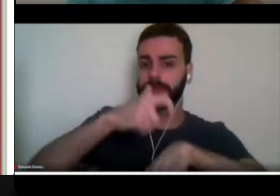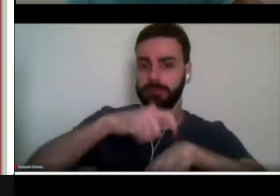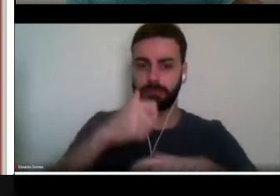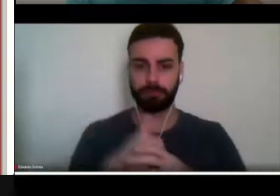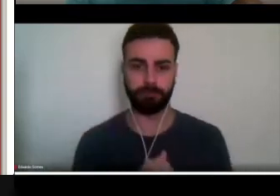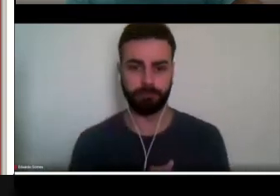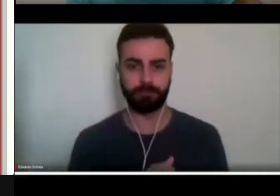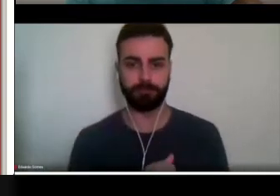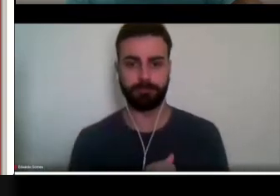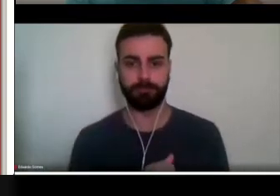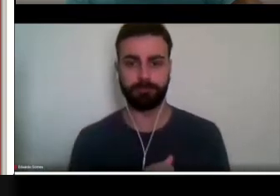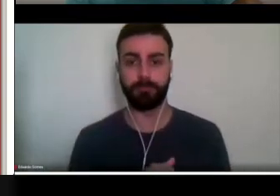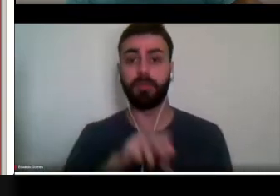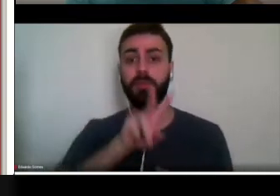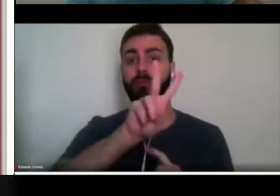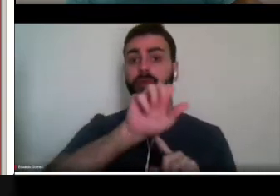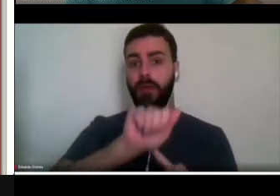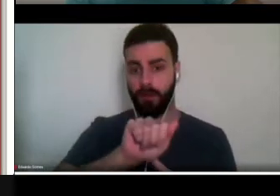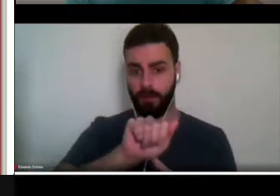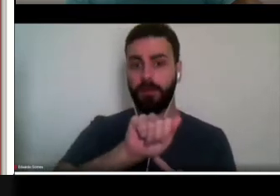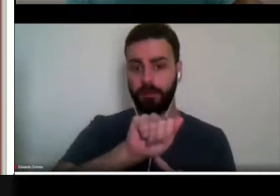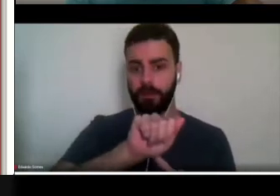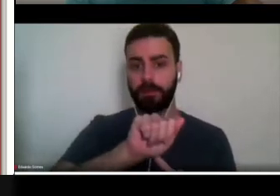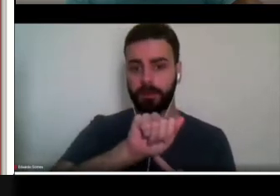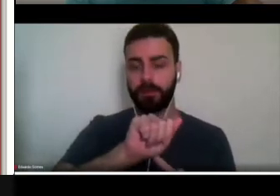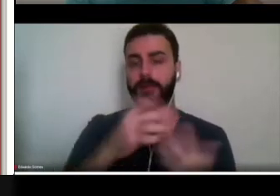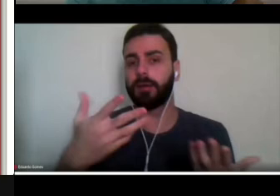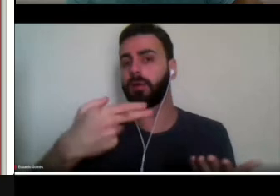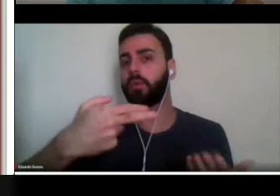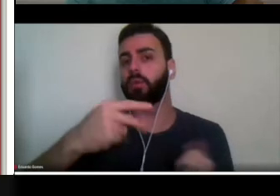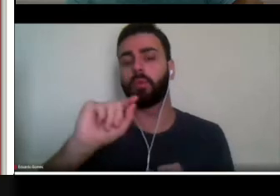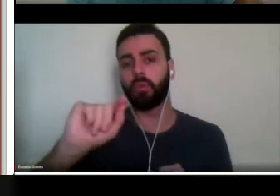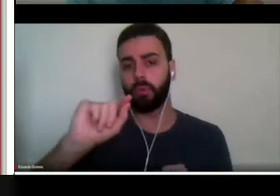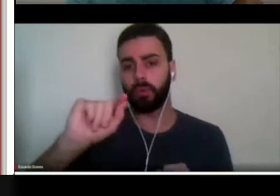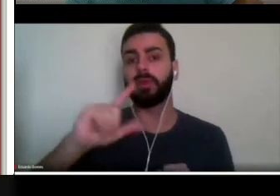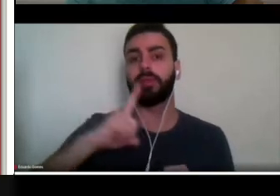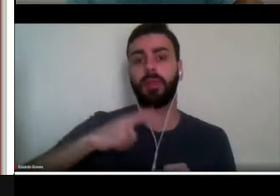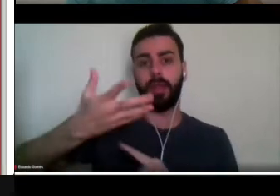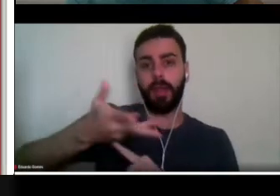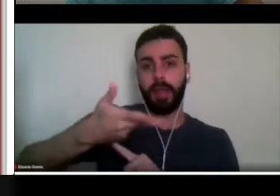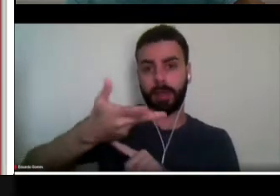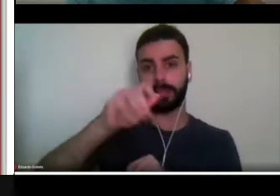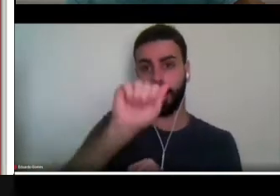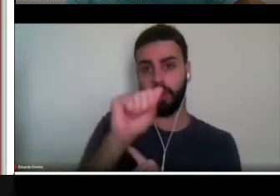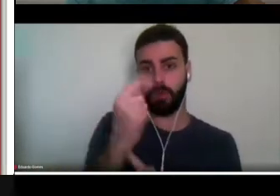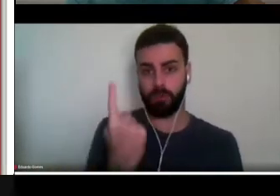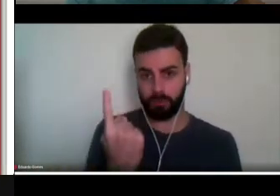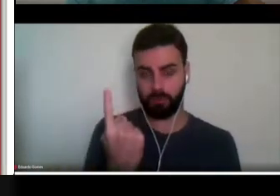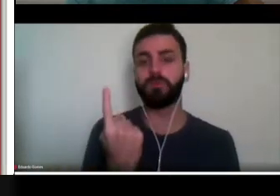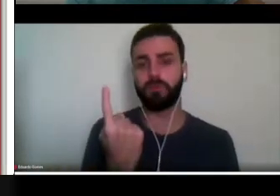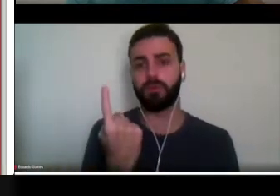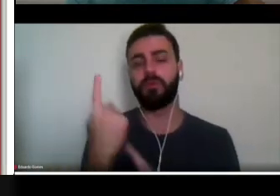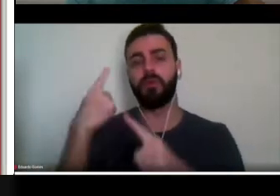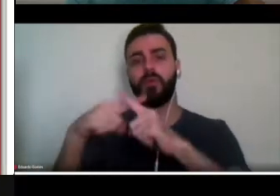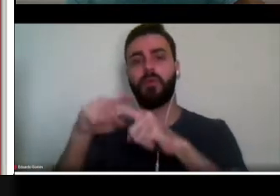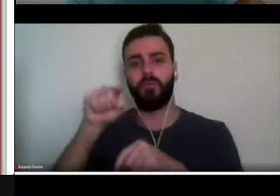VA vai ser igual à aceleração A1 vezes o tempo T1, que é